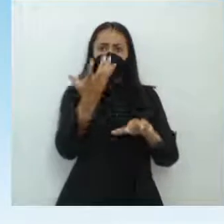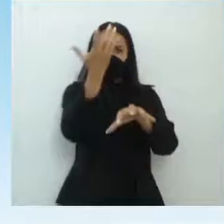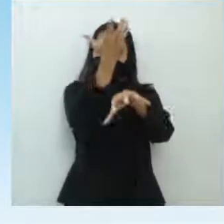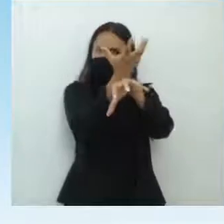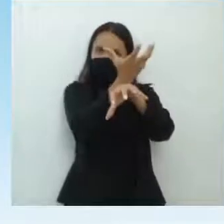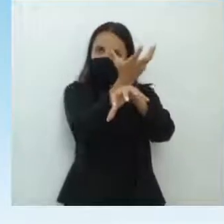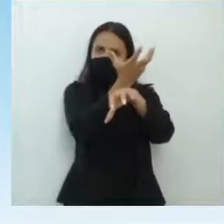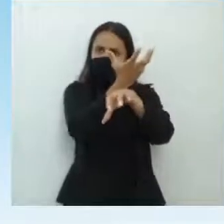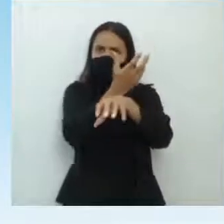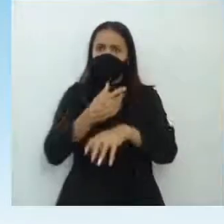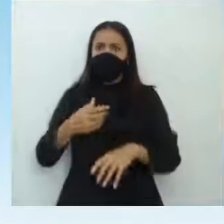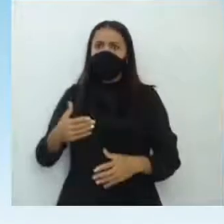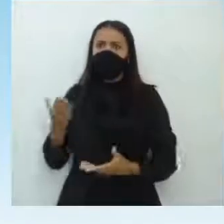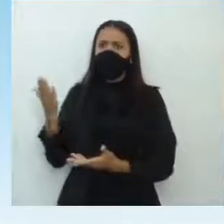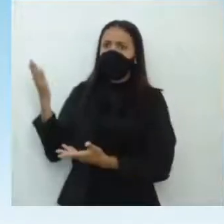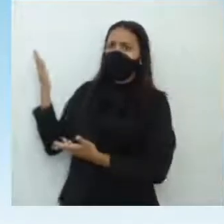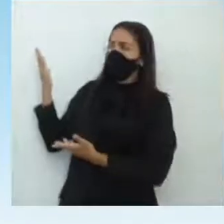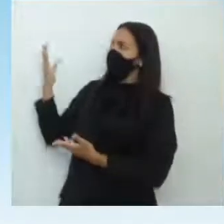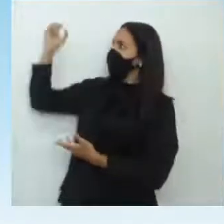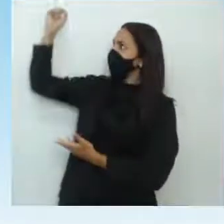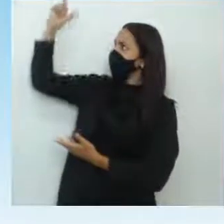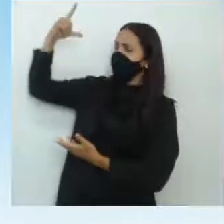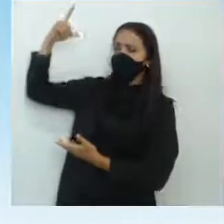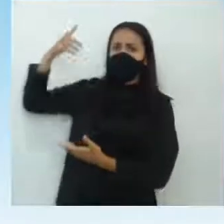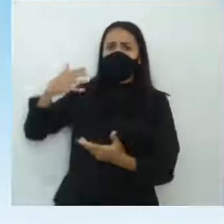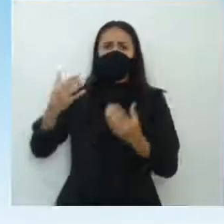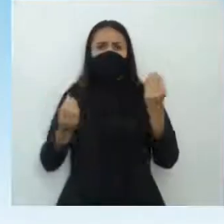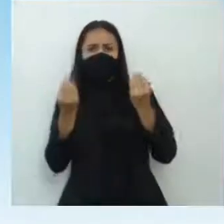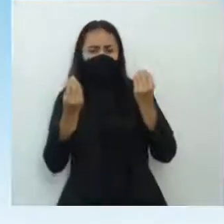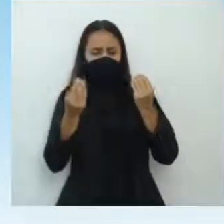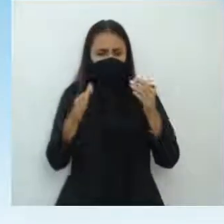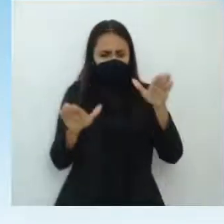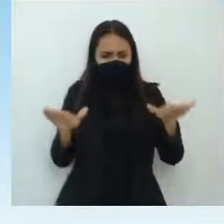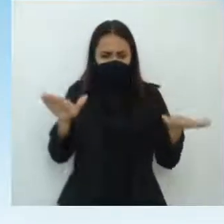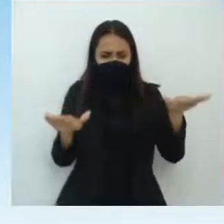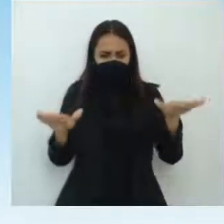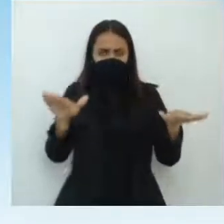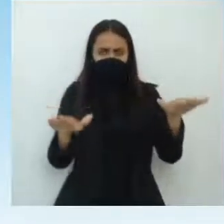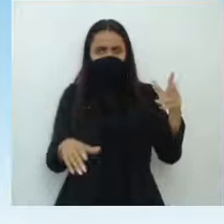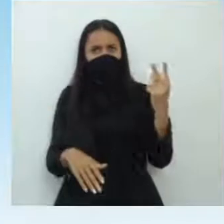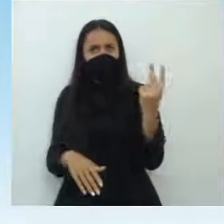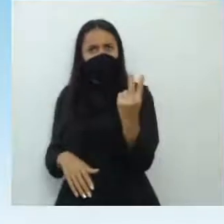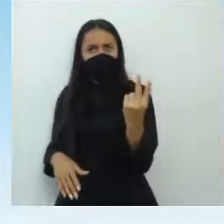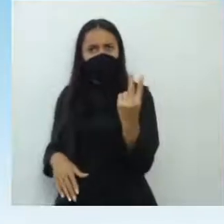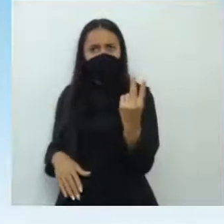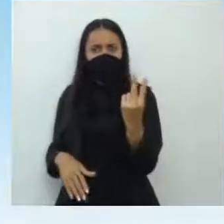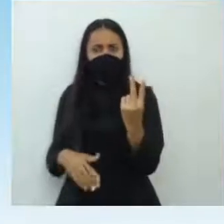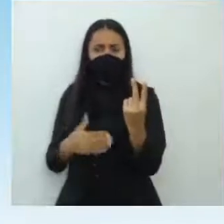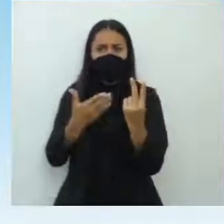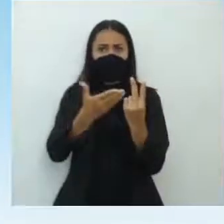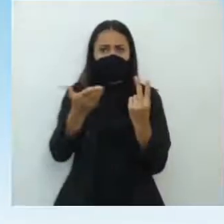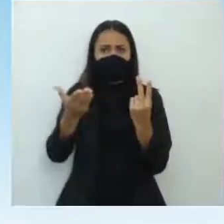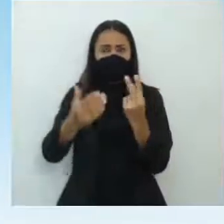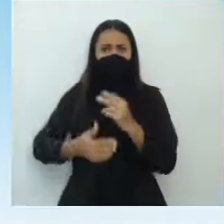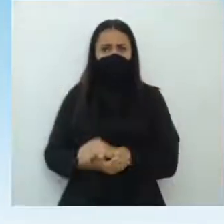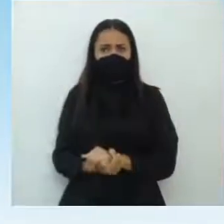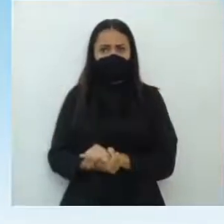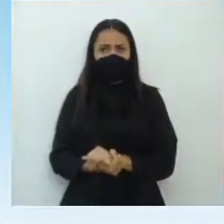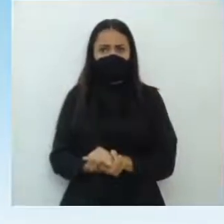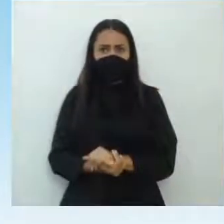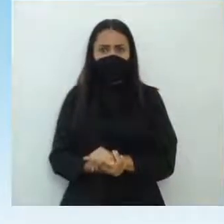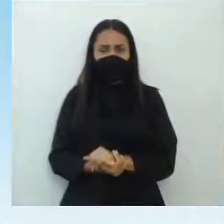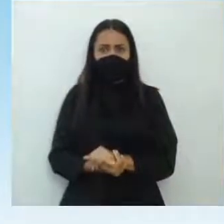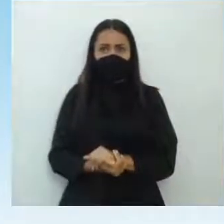pinguins que vivem em um habitat, né, tanto ali glacial ou no